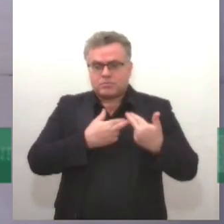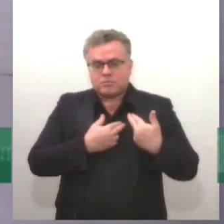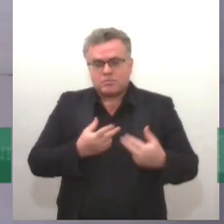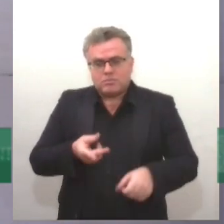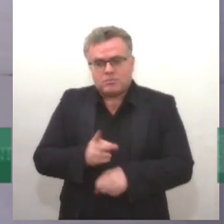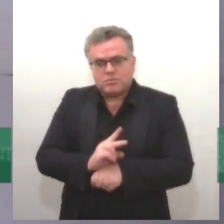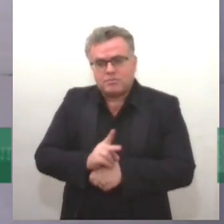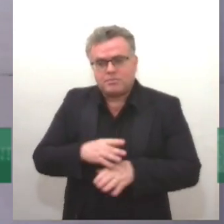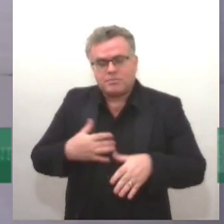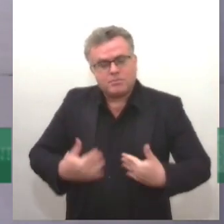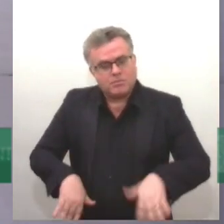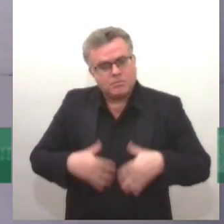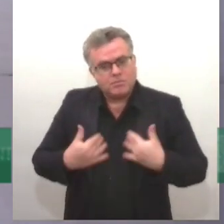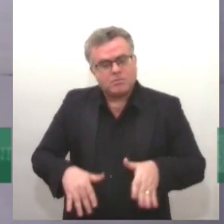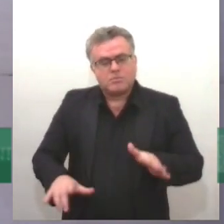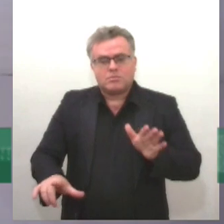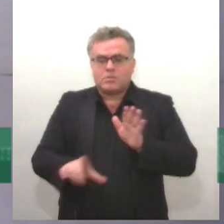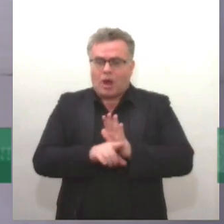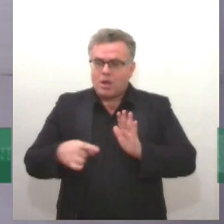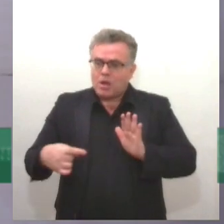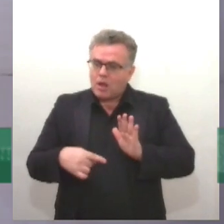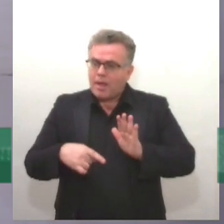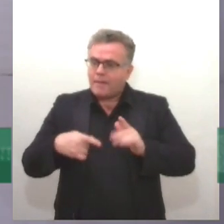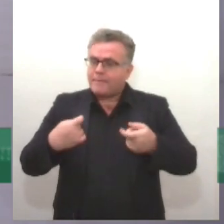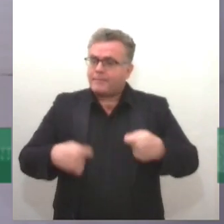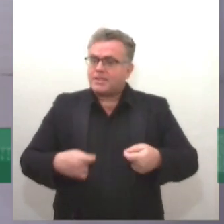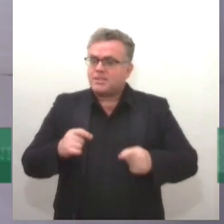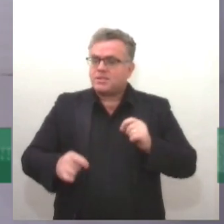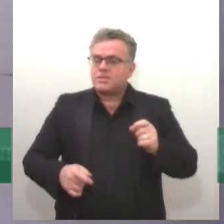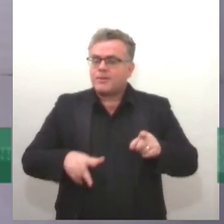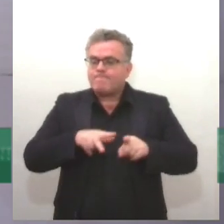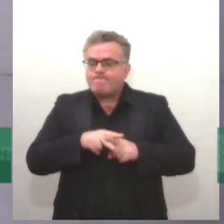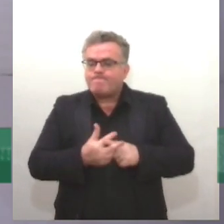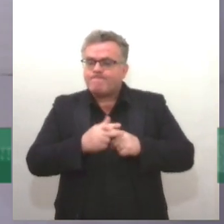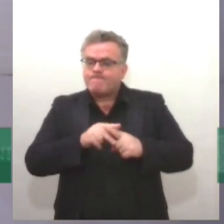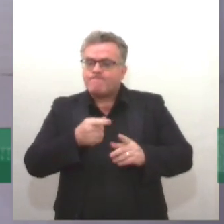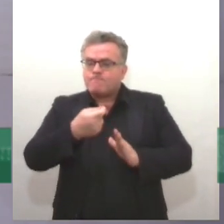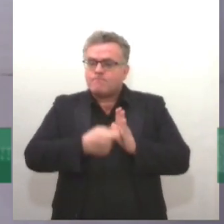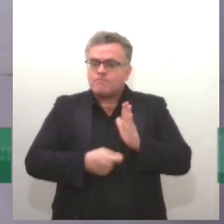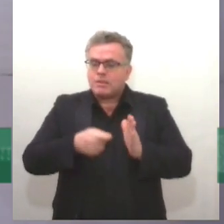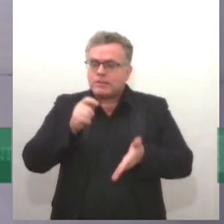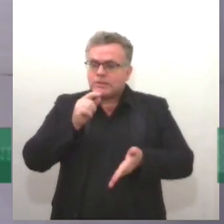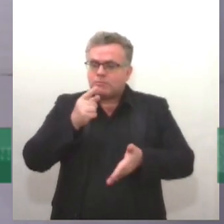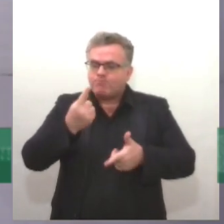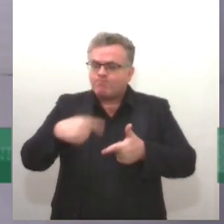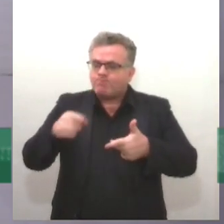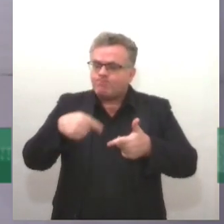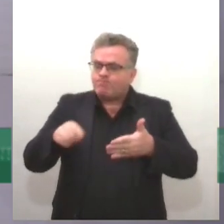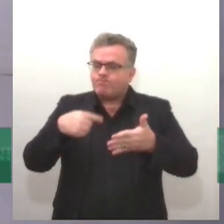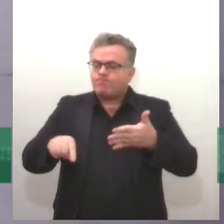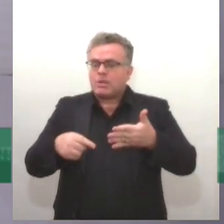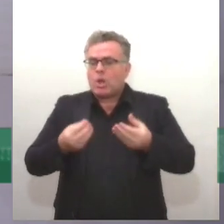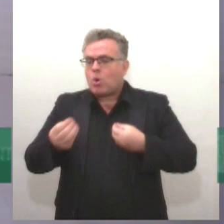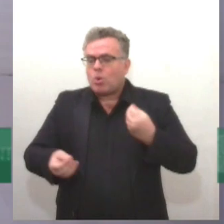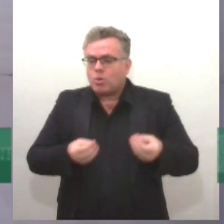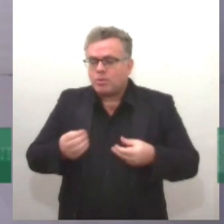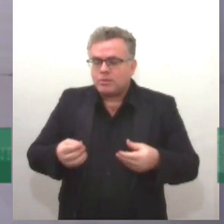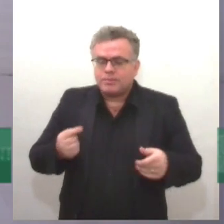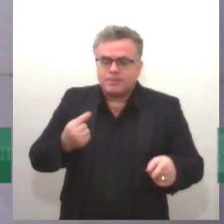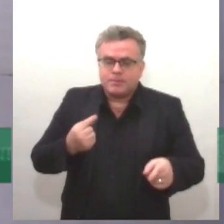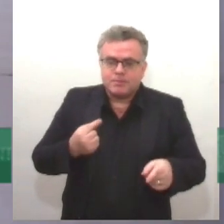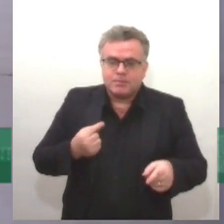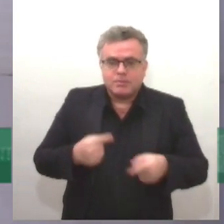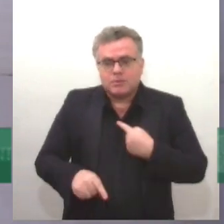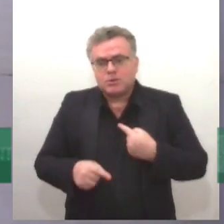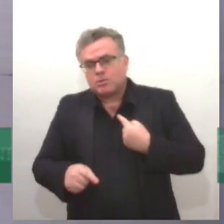de Responsabilidade Fiscal precisa de um ajuste ou que é necessário algum ajuste diferente que não seja na lei, para que essas contas,